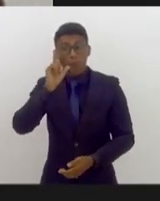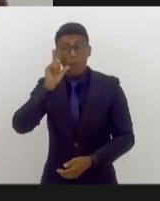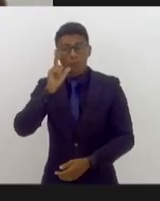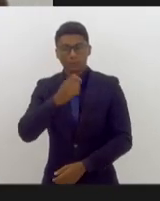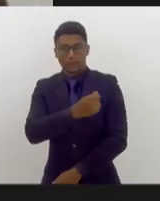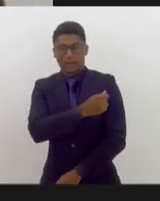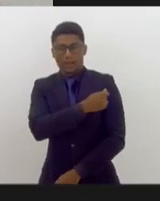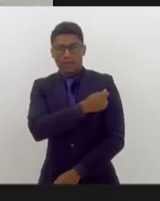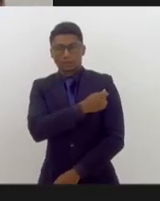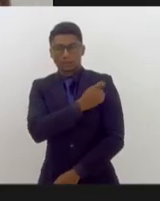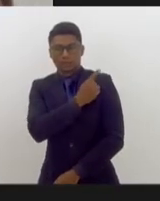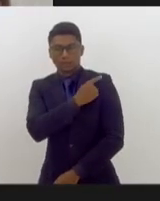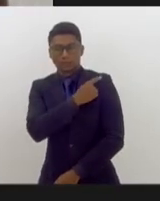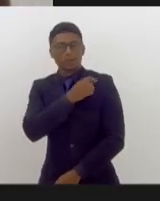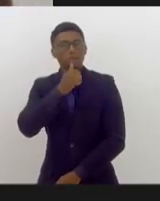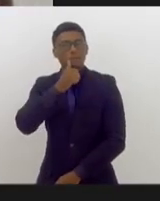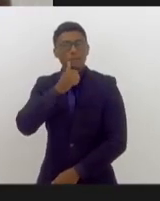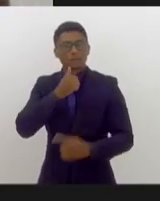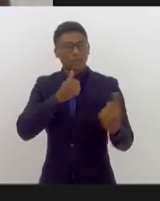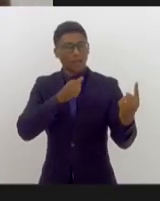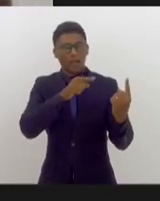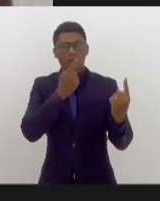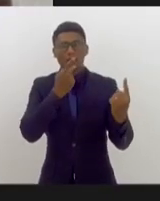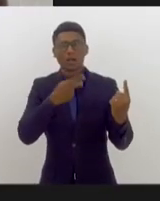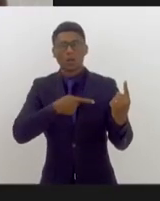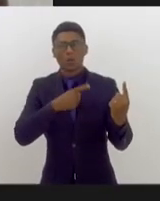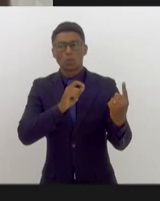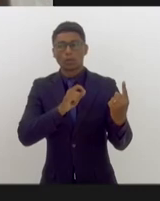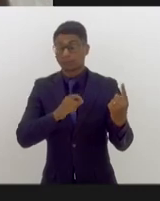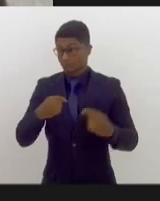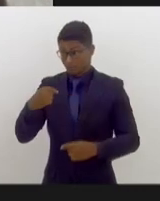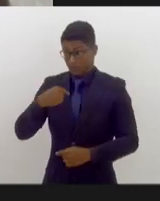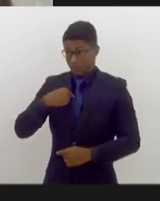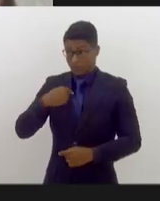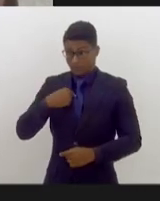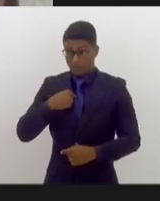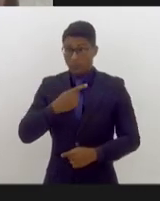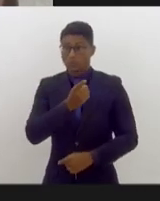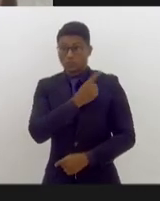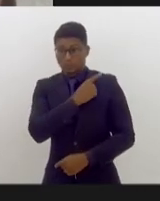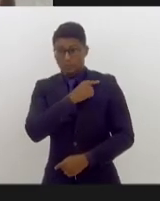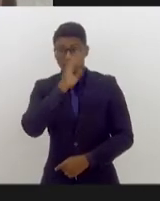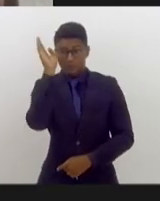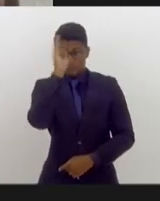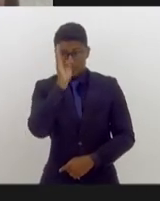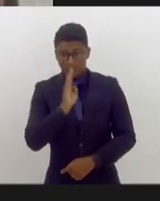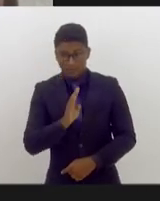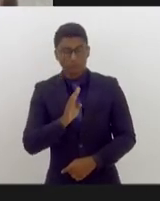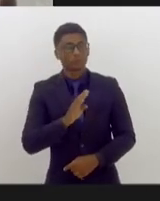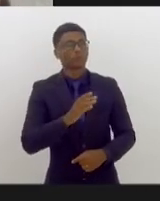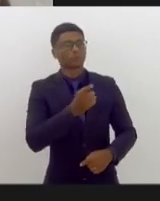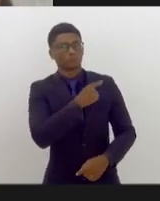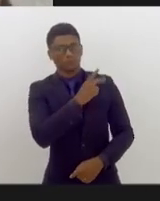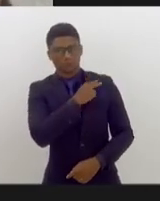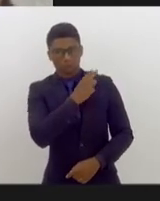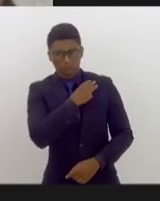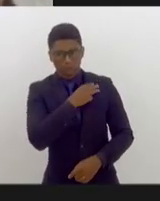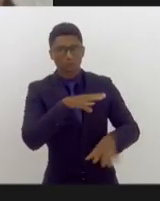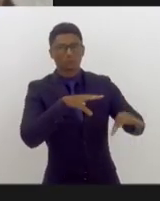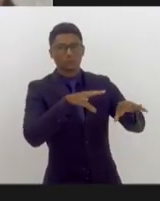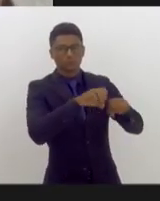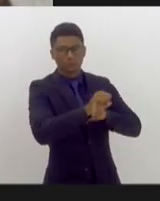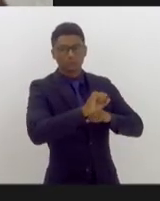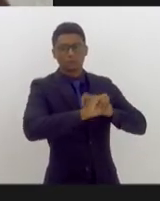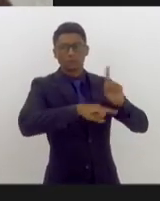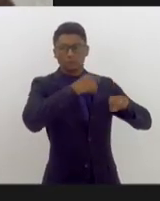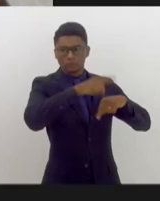ensino médio que falou assim: eu fiz o ensino médio no Brasil, fui para a universidade, na